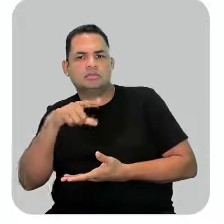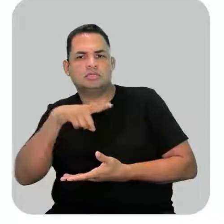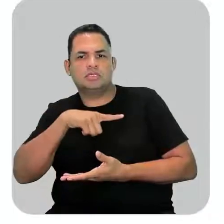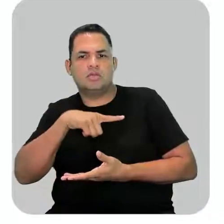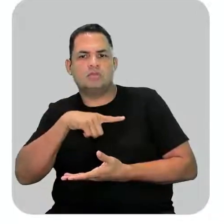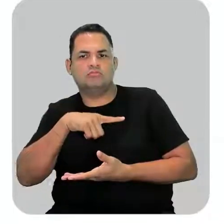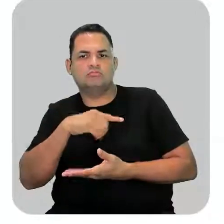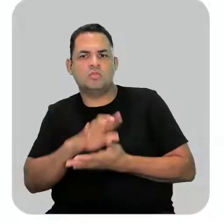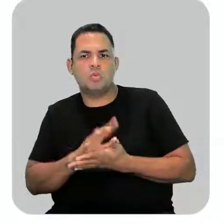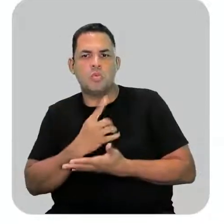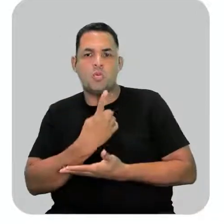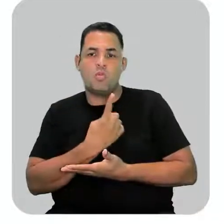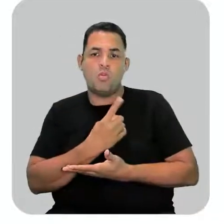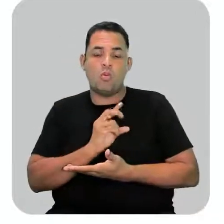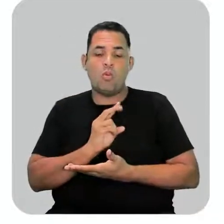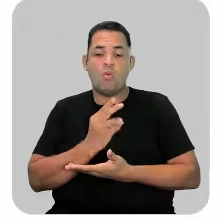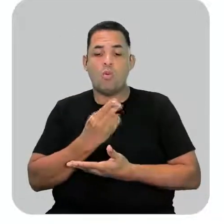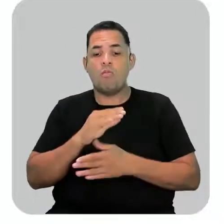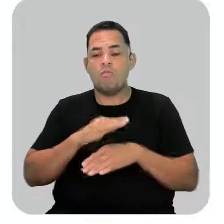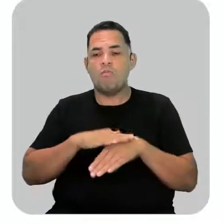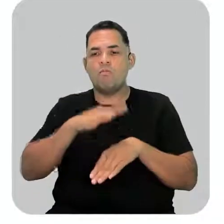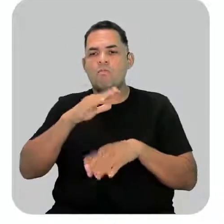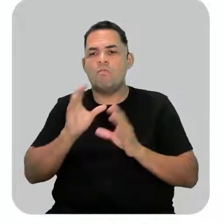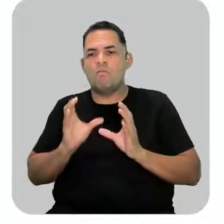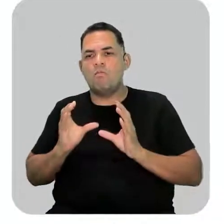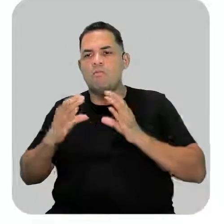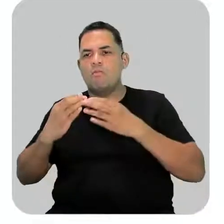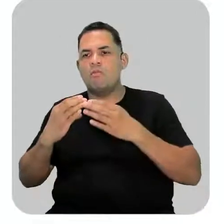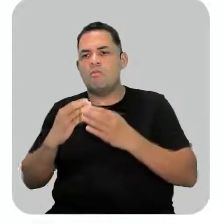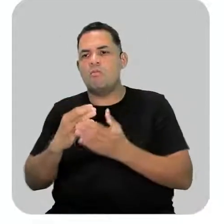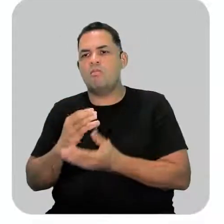contêm um ou mais grupo